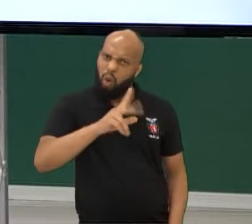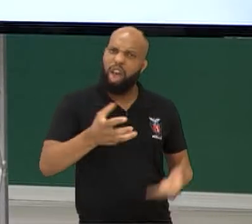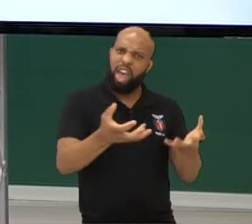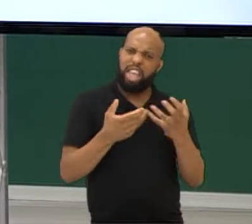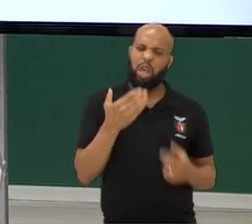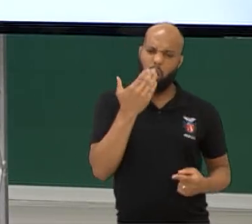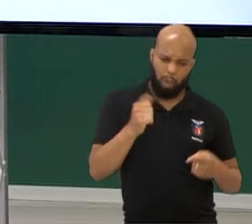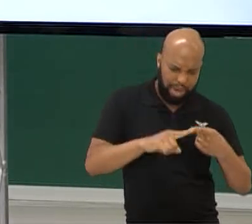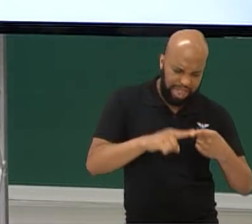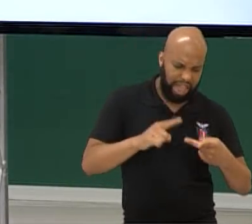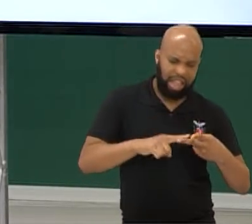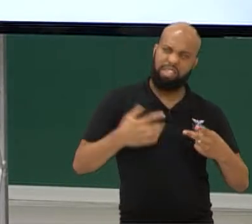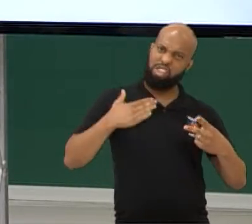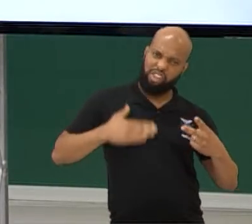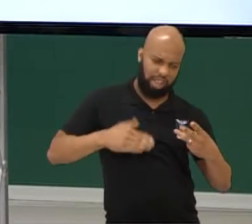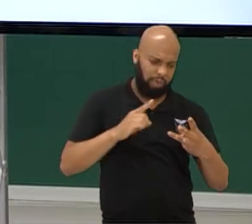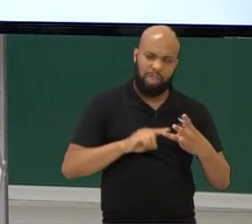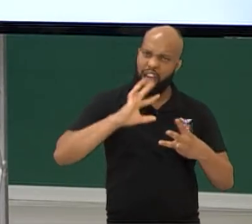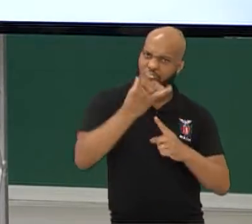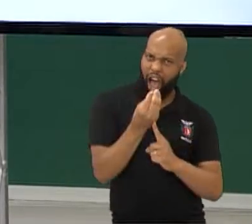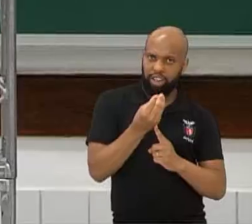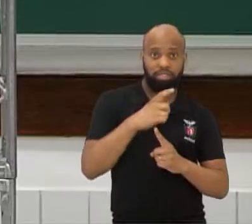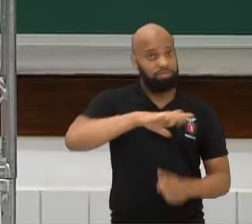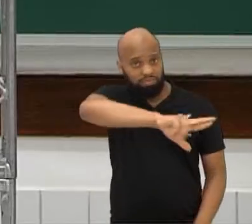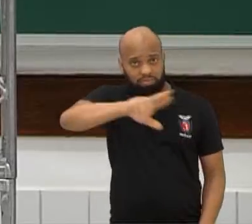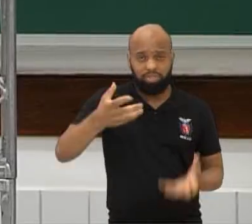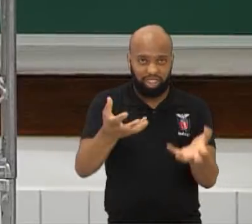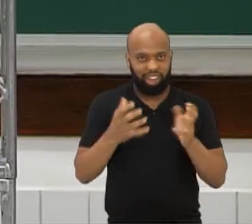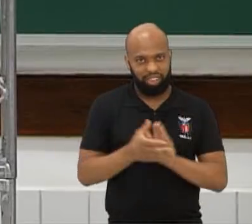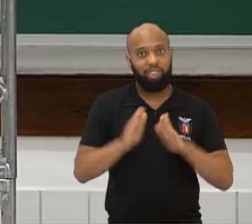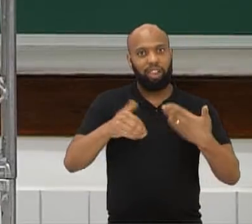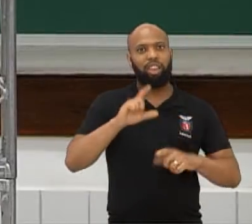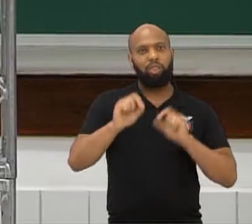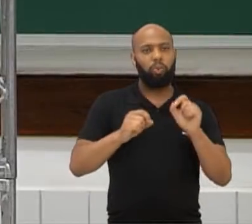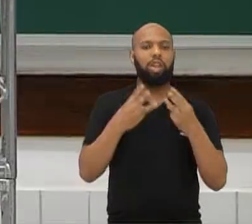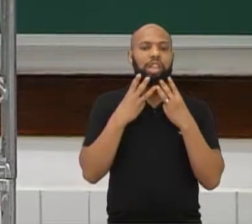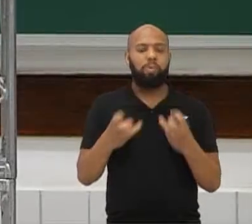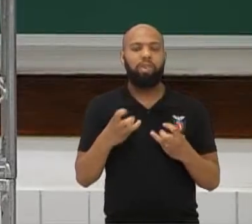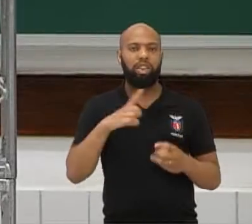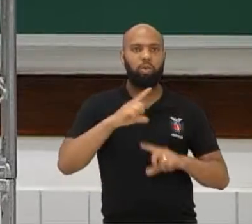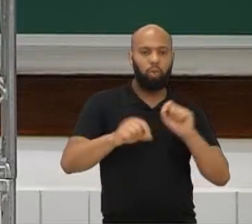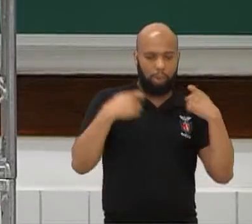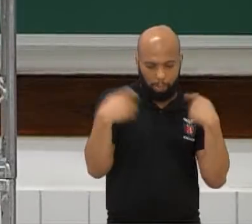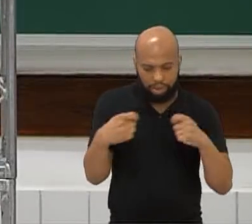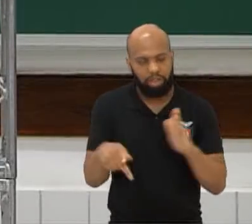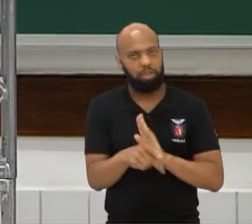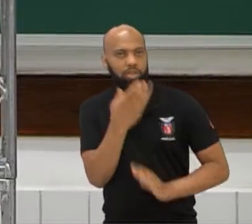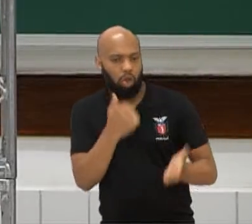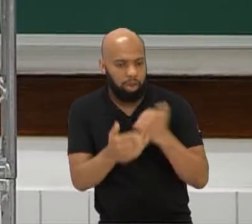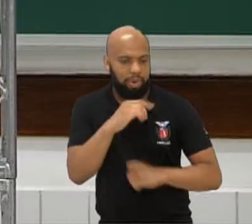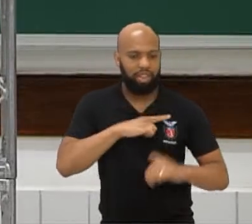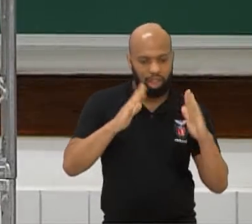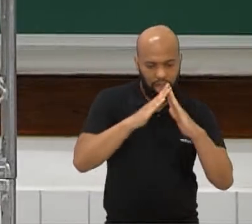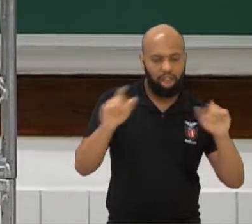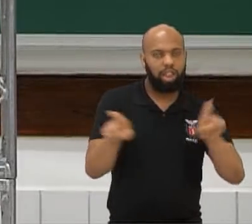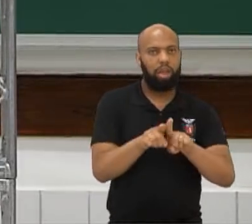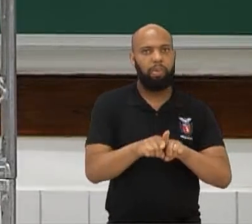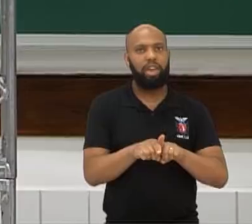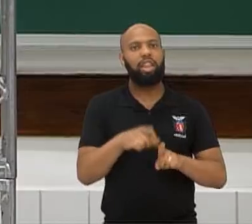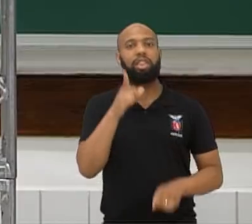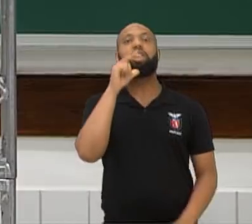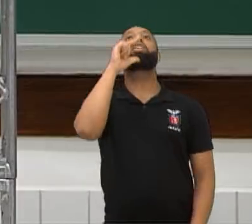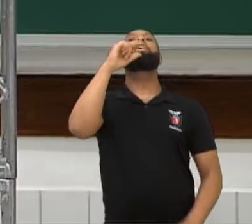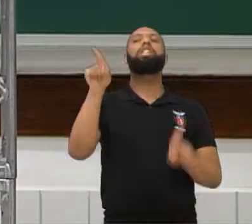porque a gente tem várias necessidades, e o Marx analisa isso, necessidades materiais de comer, ter uma casa, tomar água,